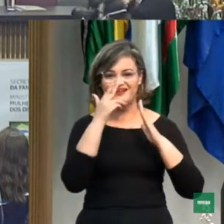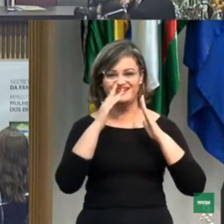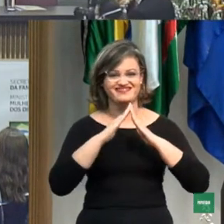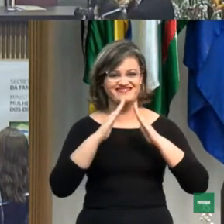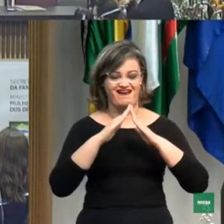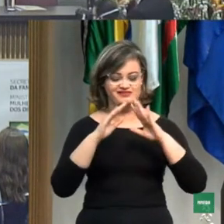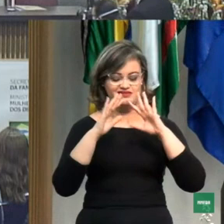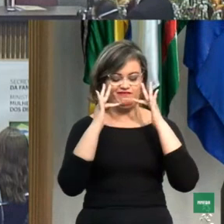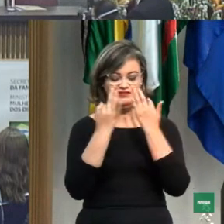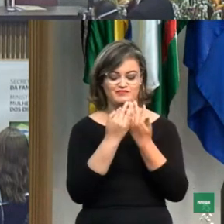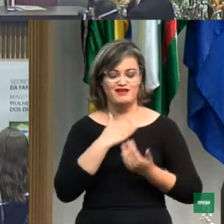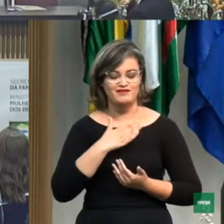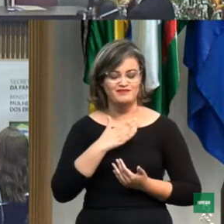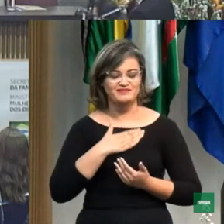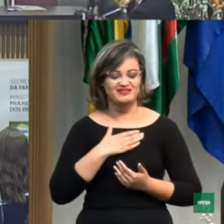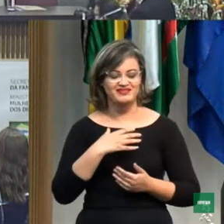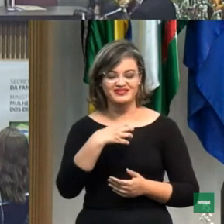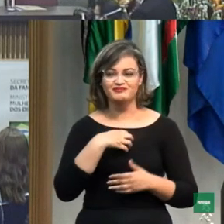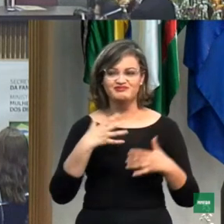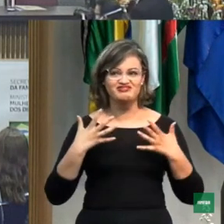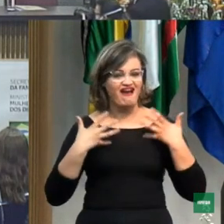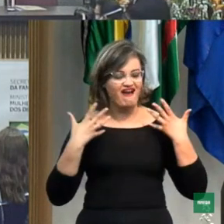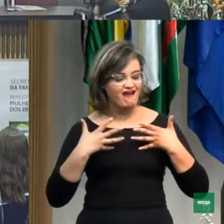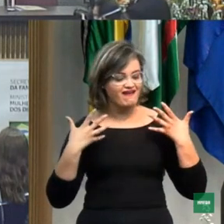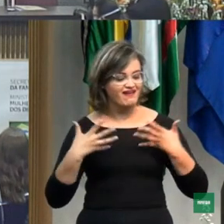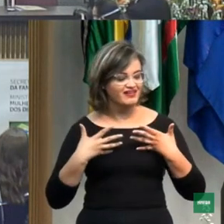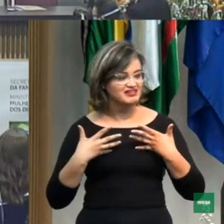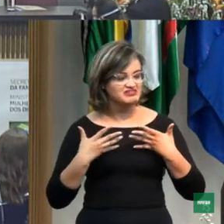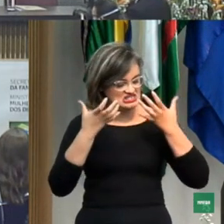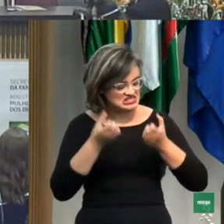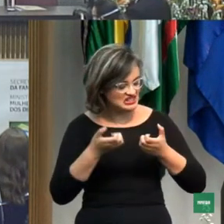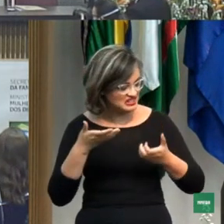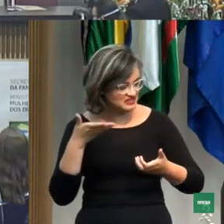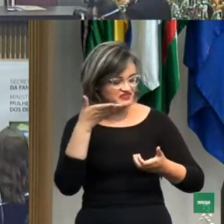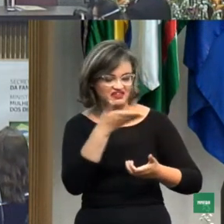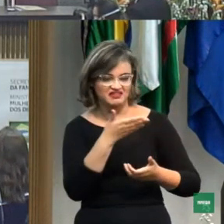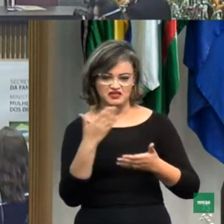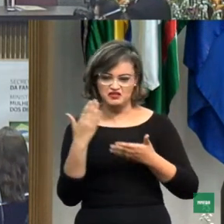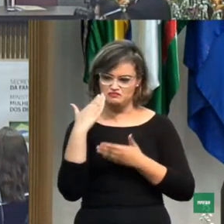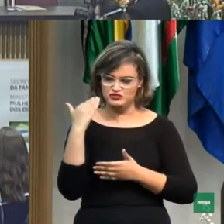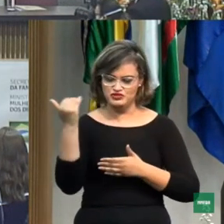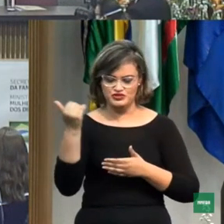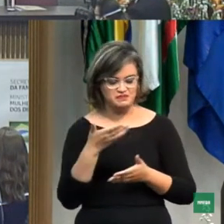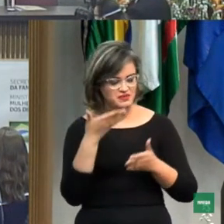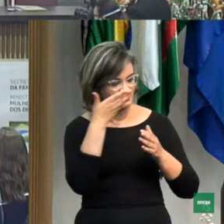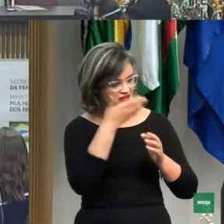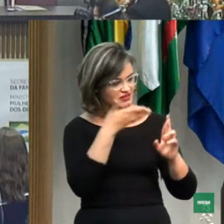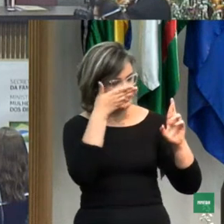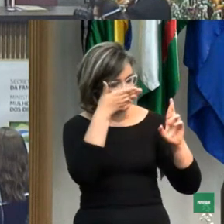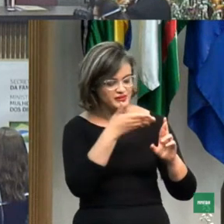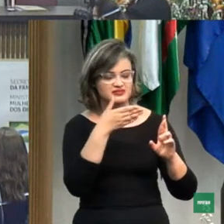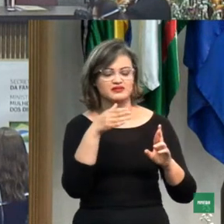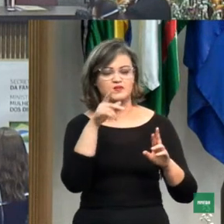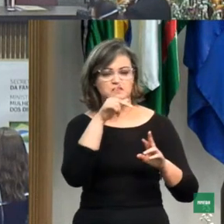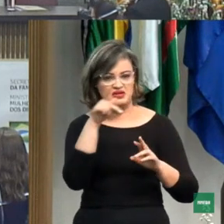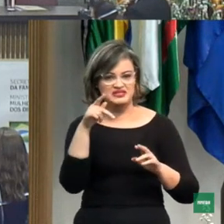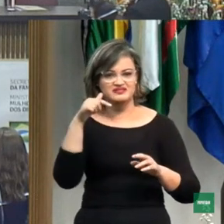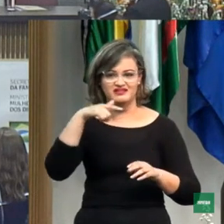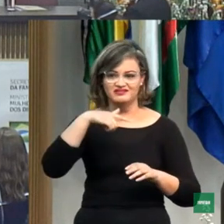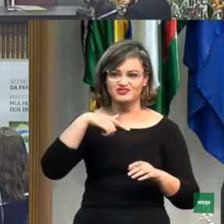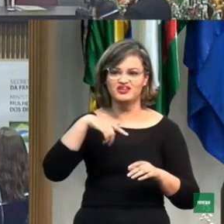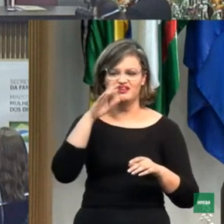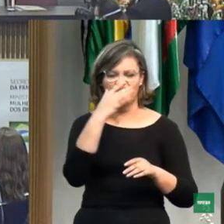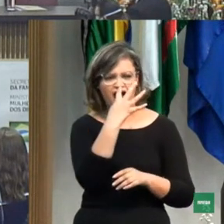alegre satisfação que eu recebi o convite de representar o nosso presidente, que é um grande admirador desse